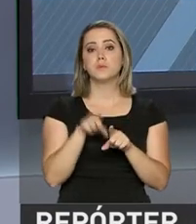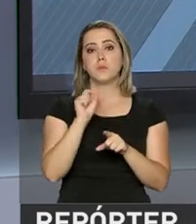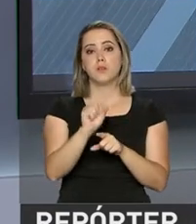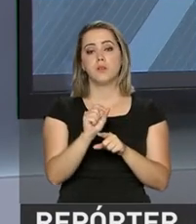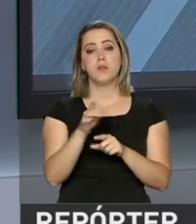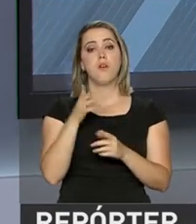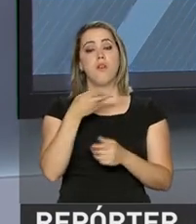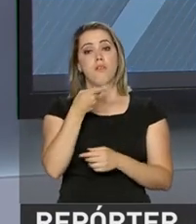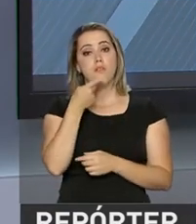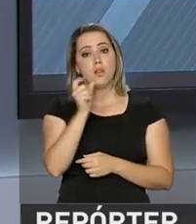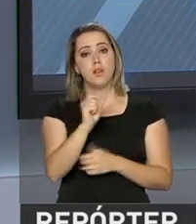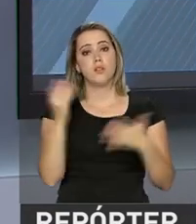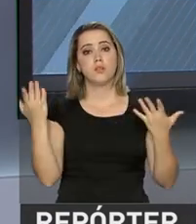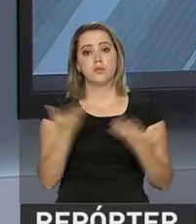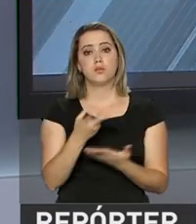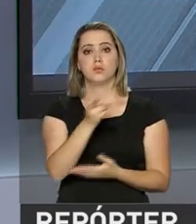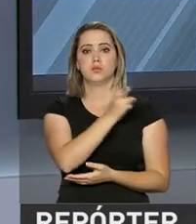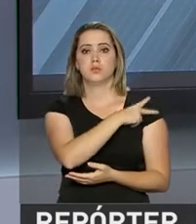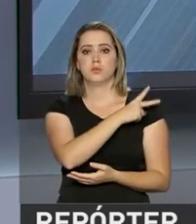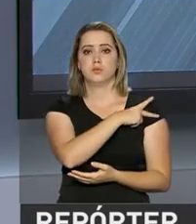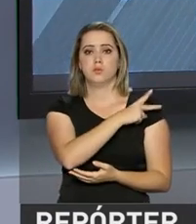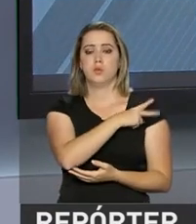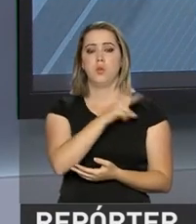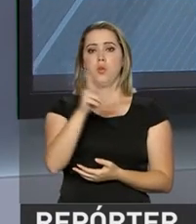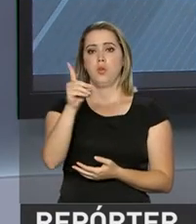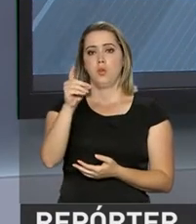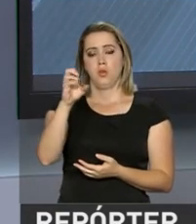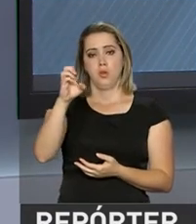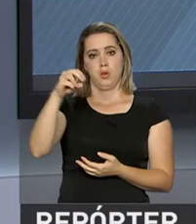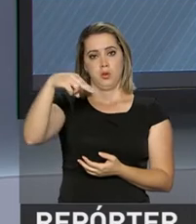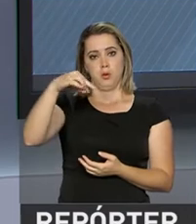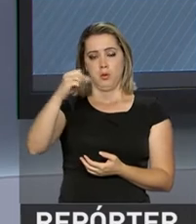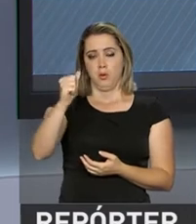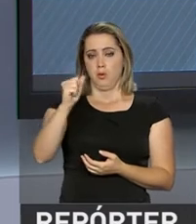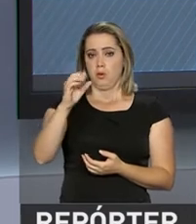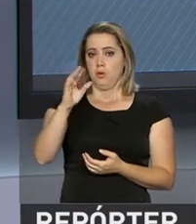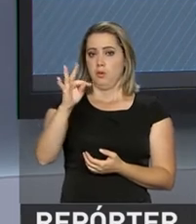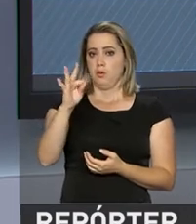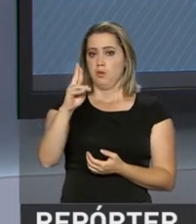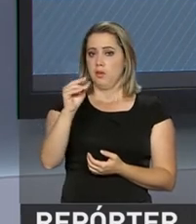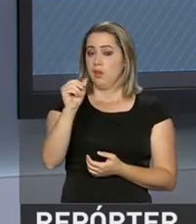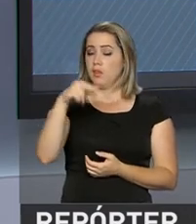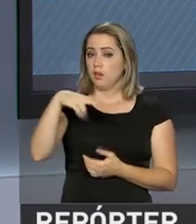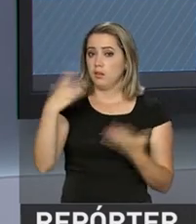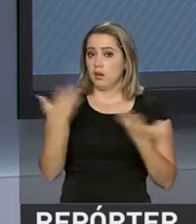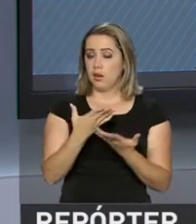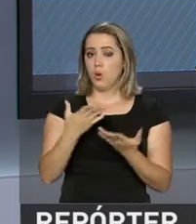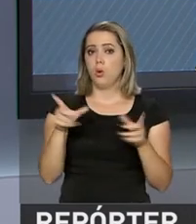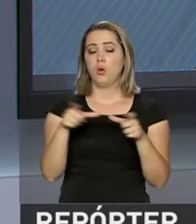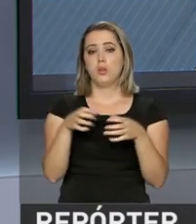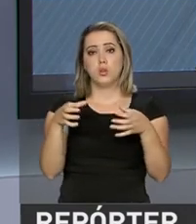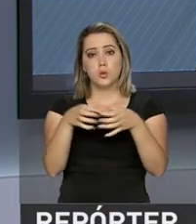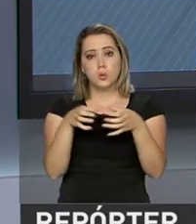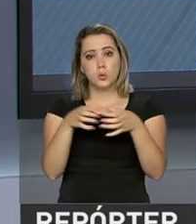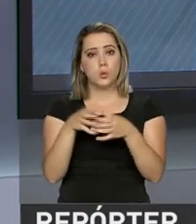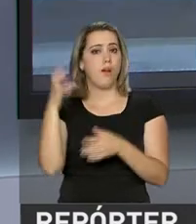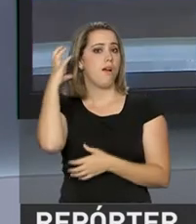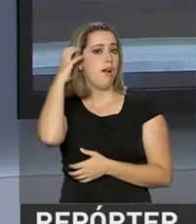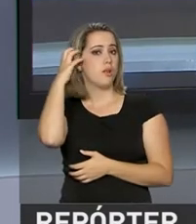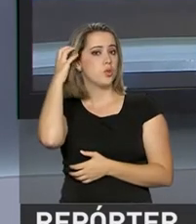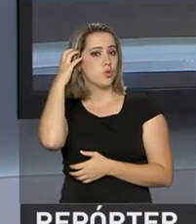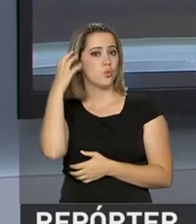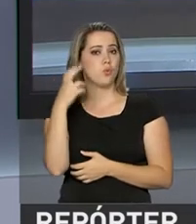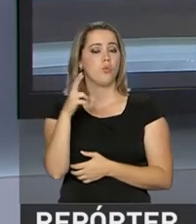pra falar sobre esse assunto o diretor do departamento nacional de trânsito é uma essência está participando ao vivo na voz do